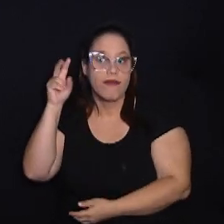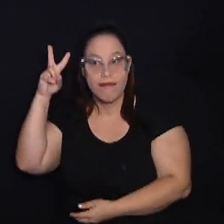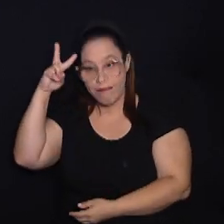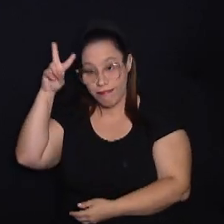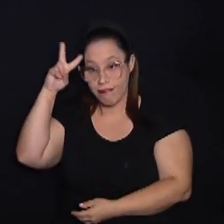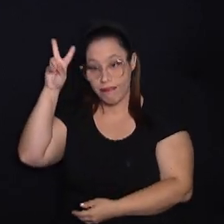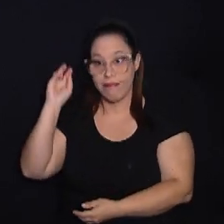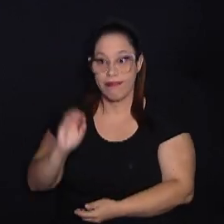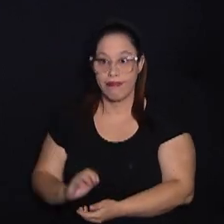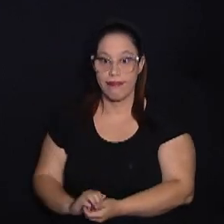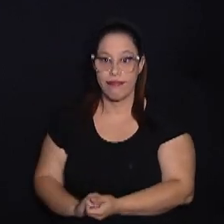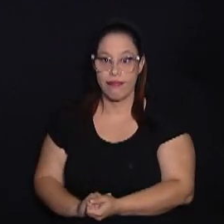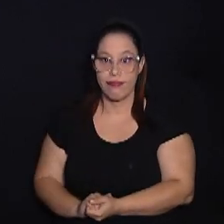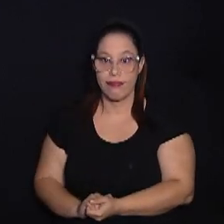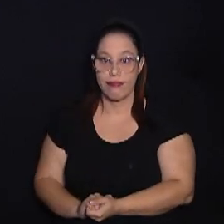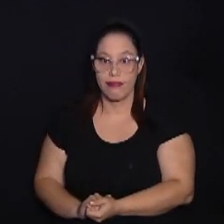história.